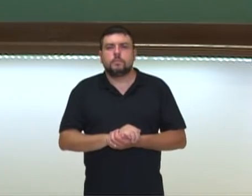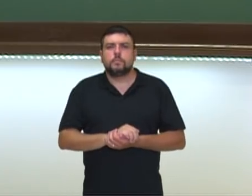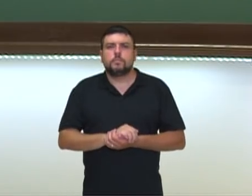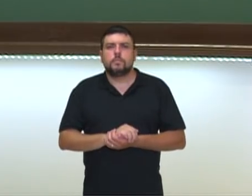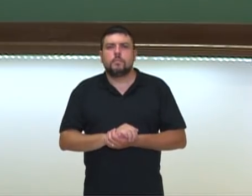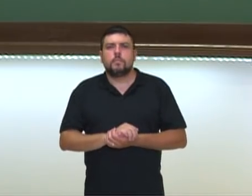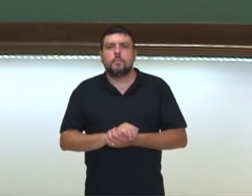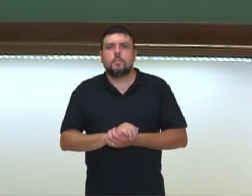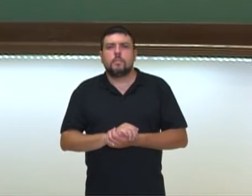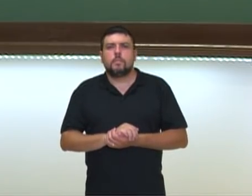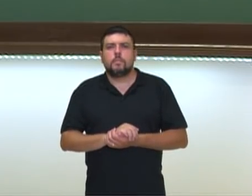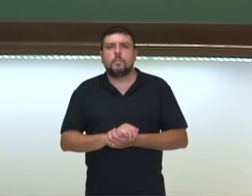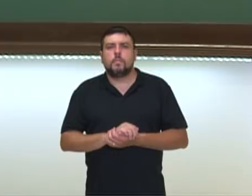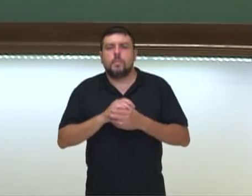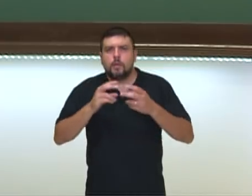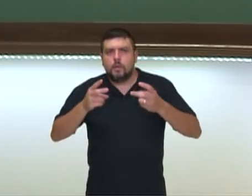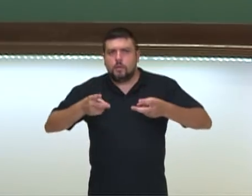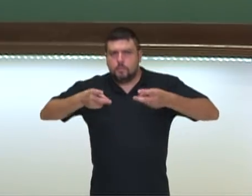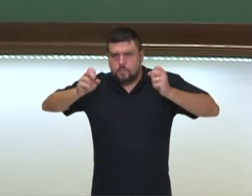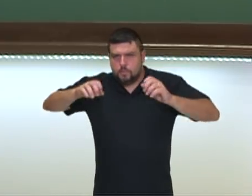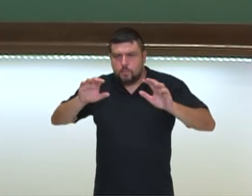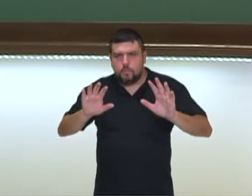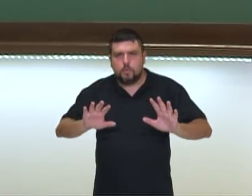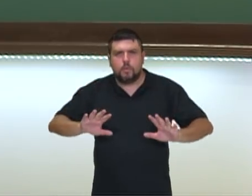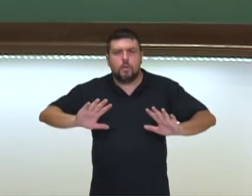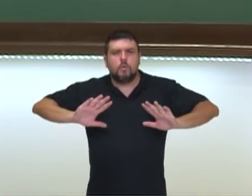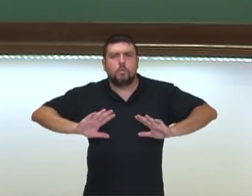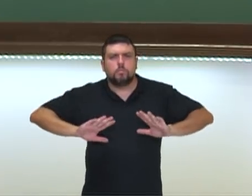bola ela pode passar muito próximo do dedo